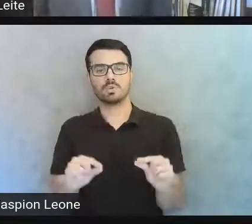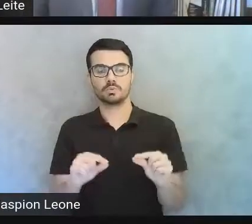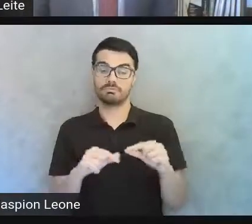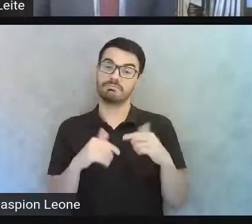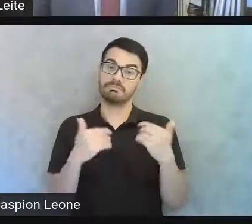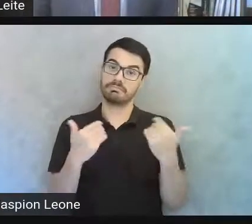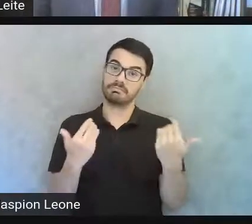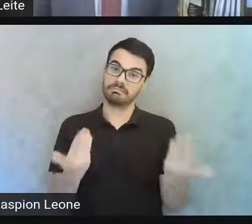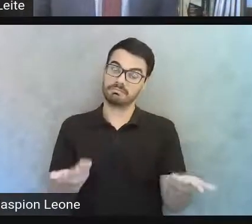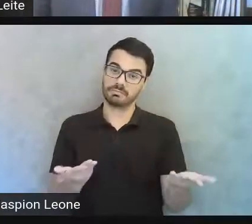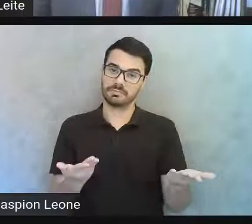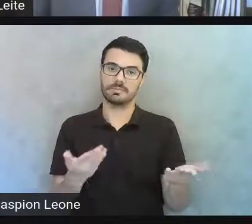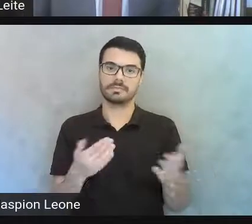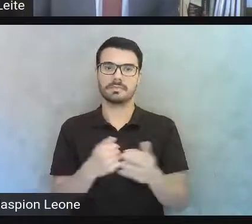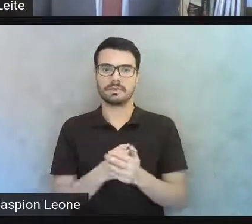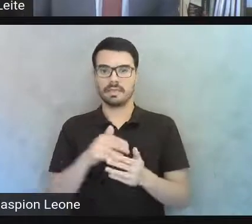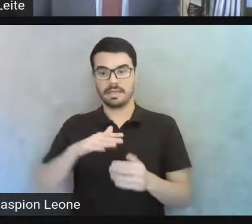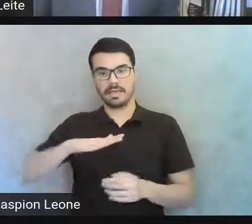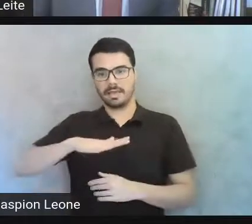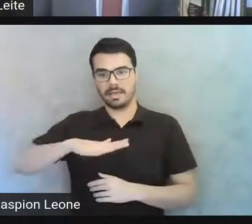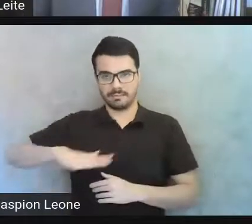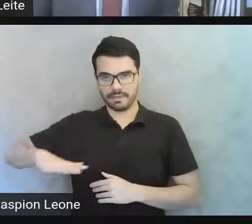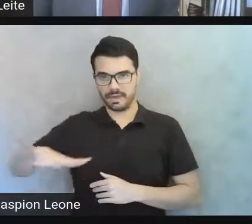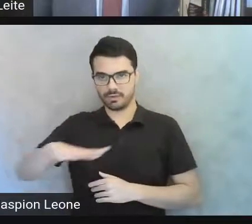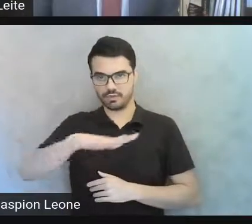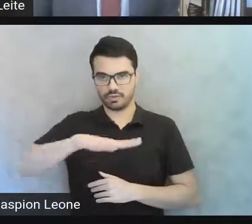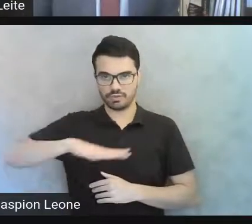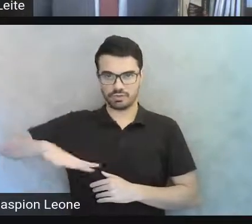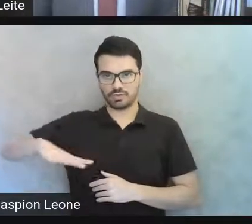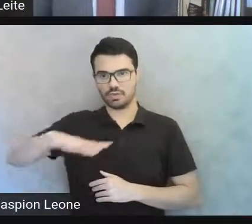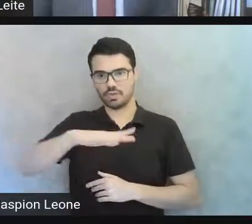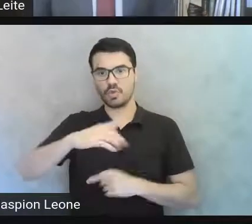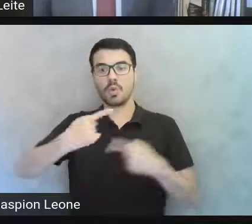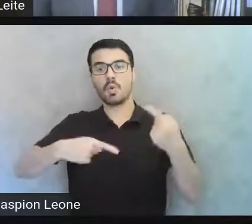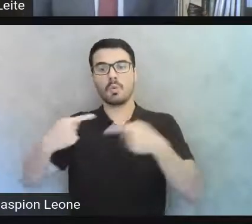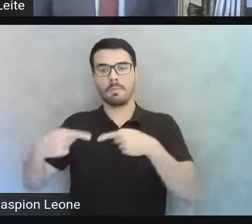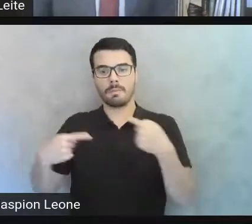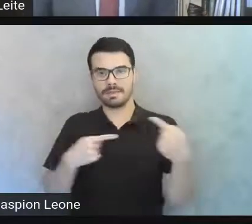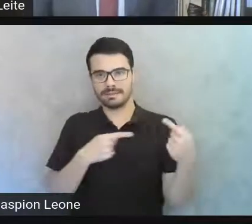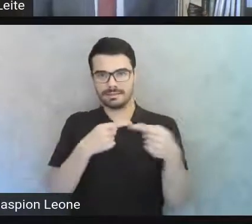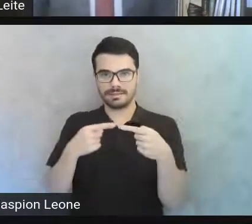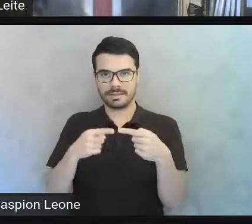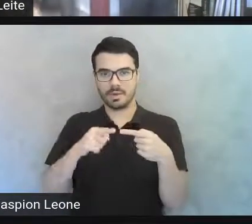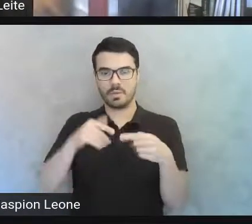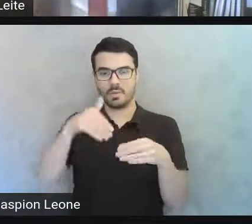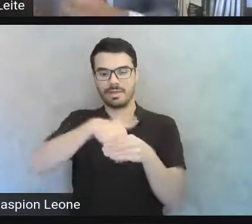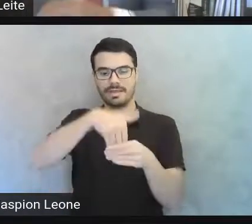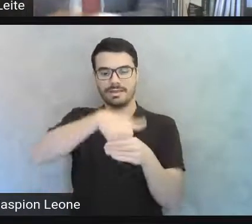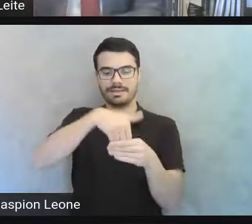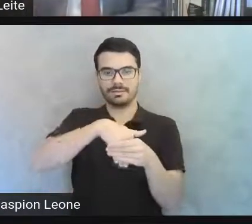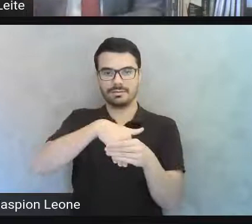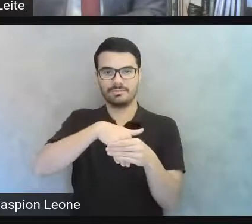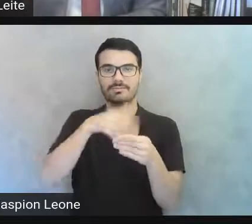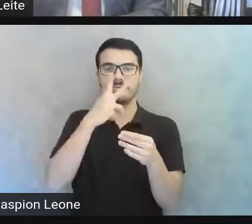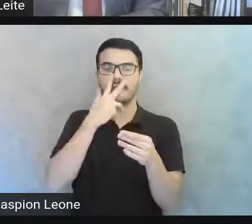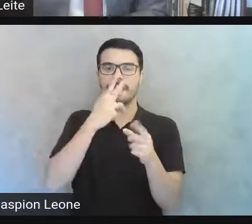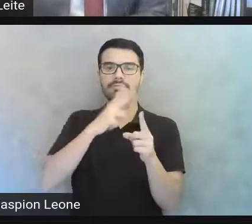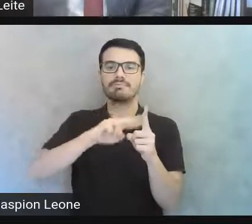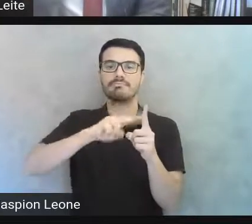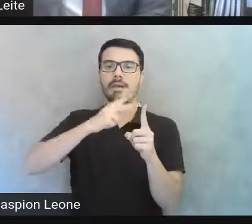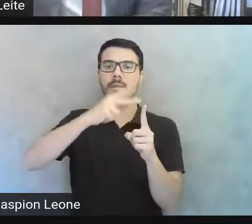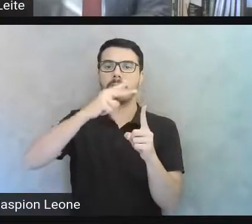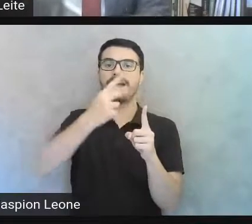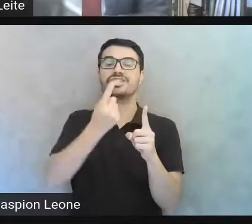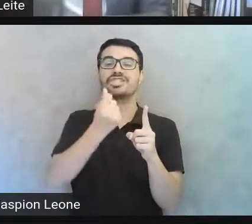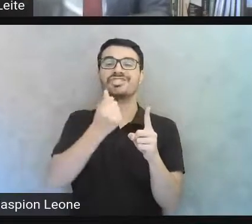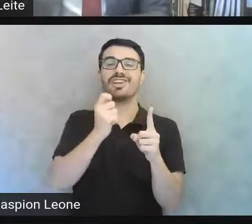Enfim, eu acho que o ambiente de competição eleitoral no Brasil é muito inflacionário né, de um modo